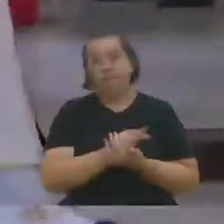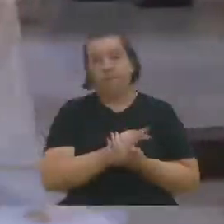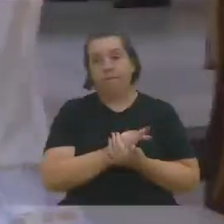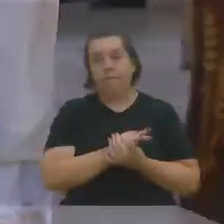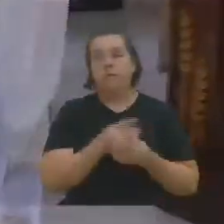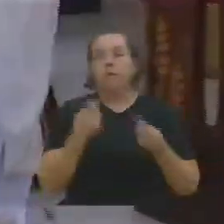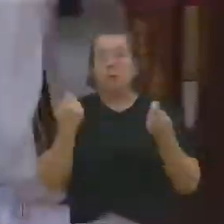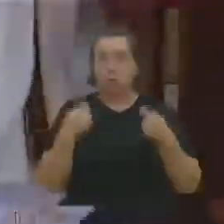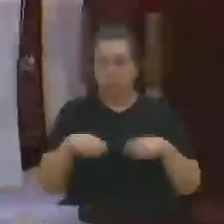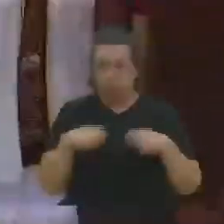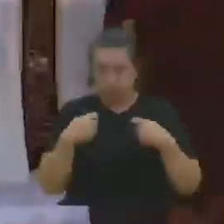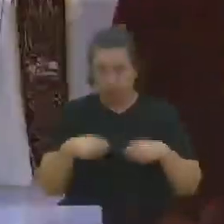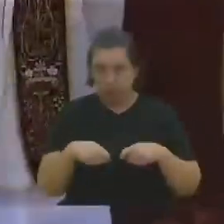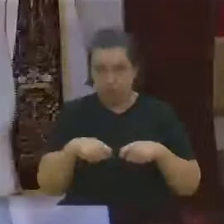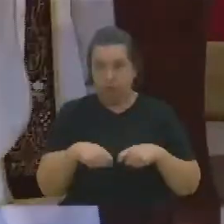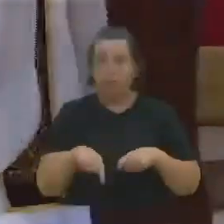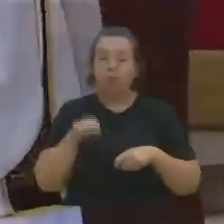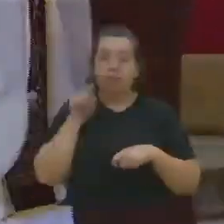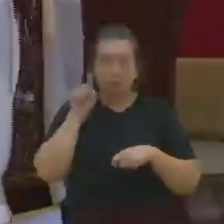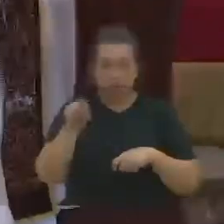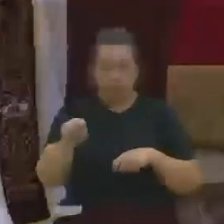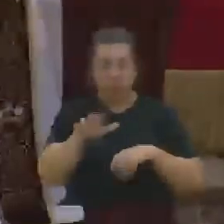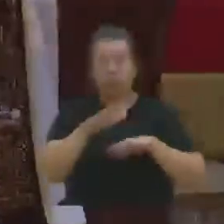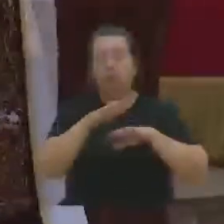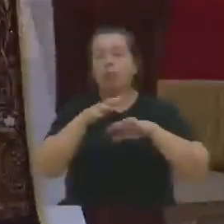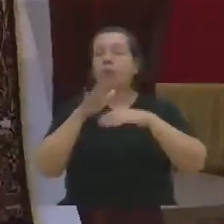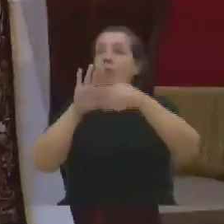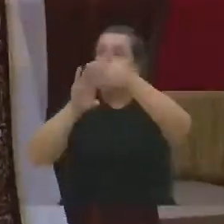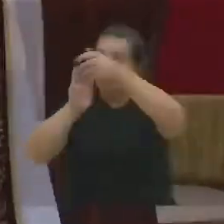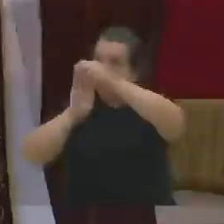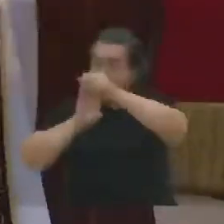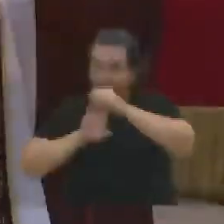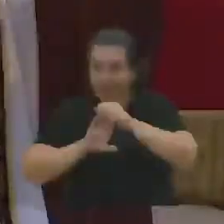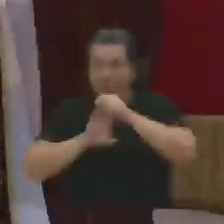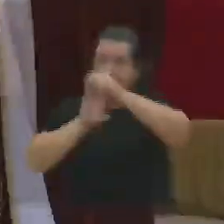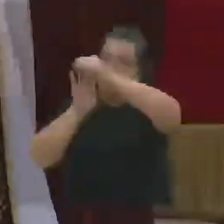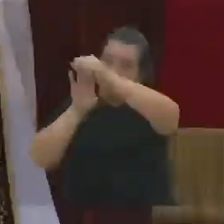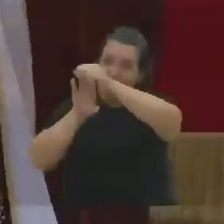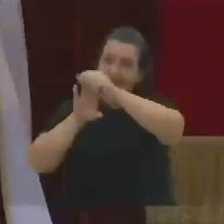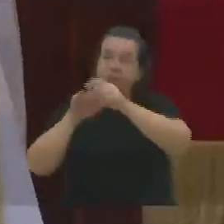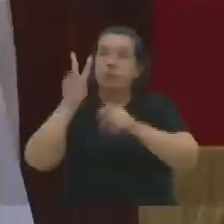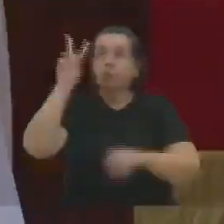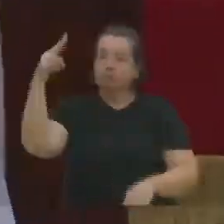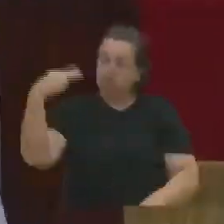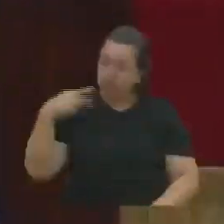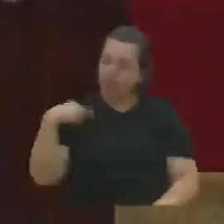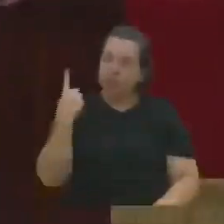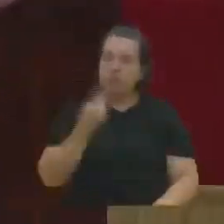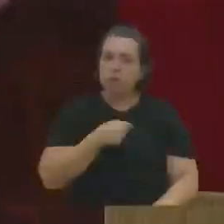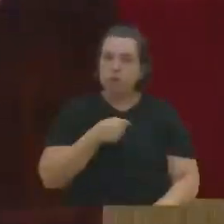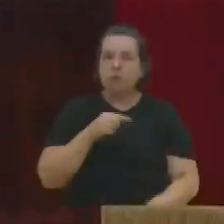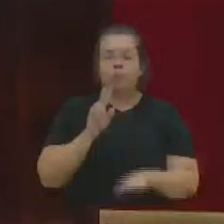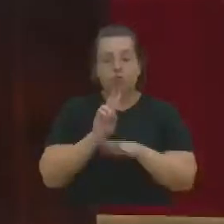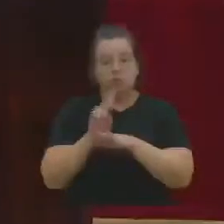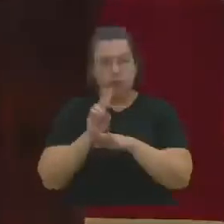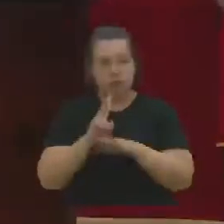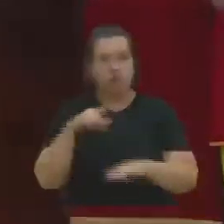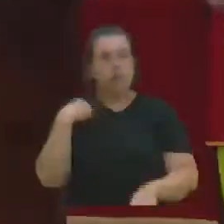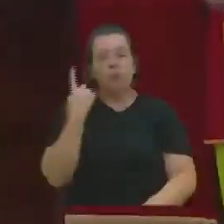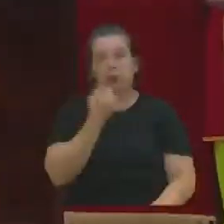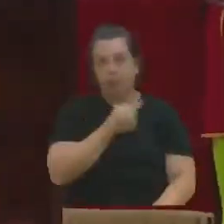e precisamos pegar nesta mão que olha por nós, que vela por